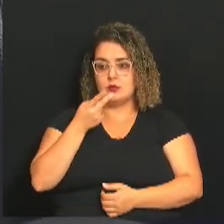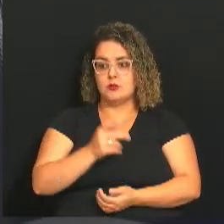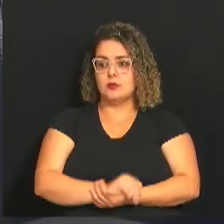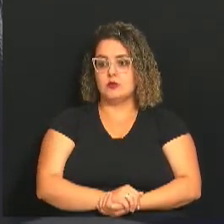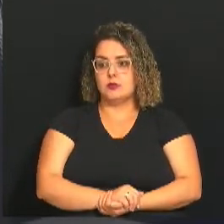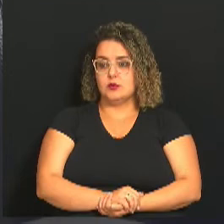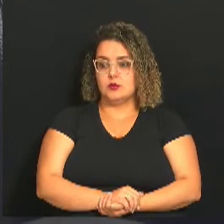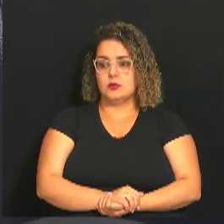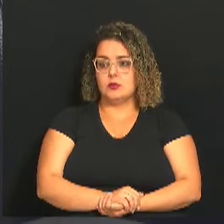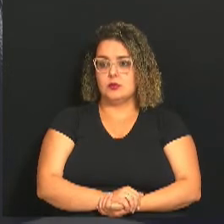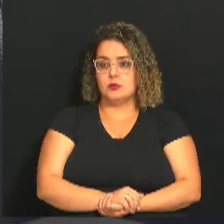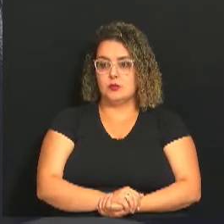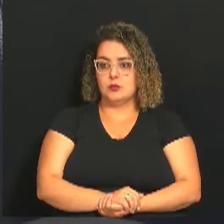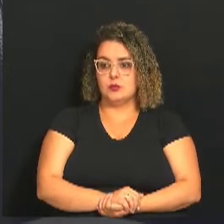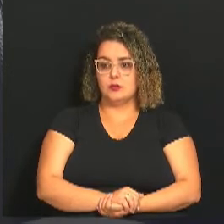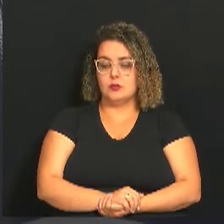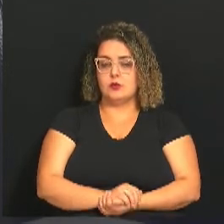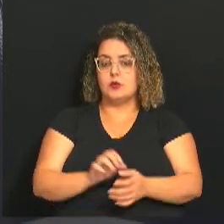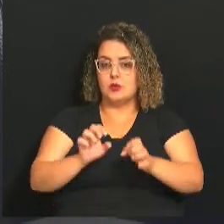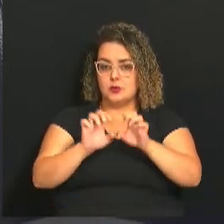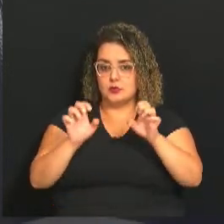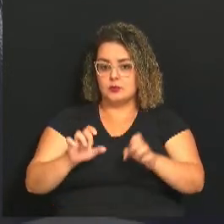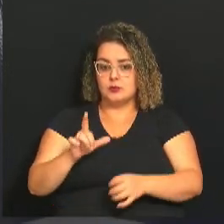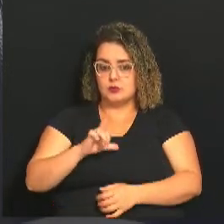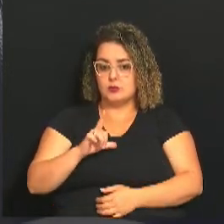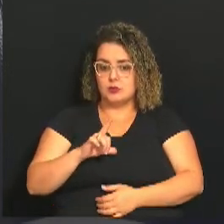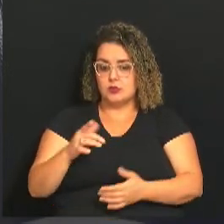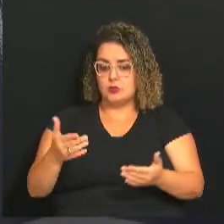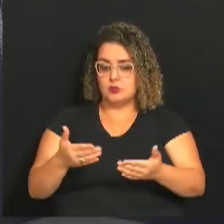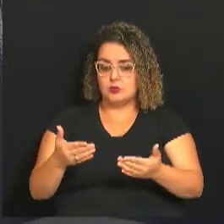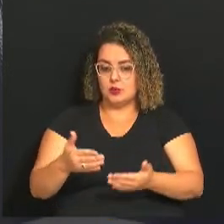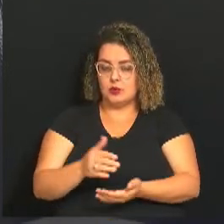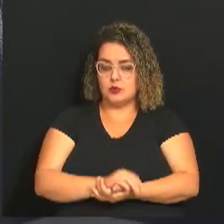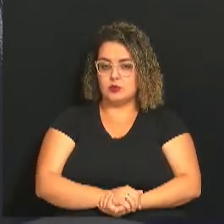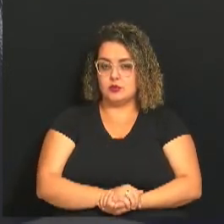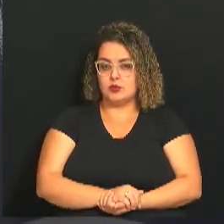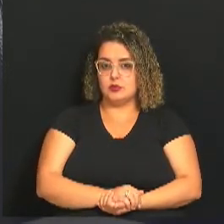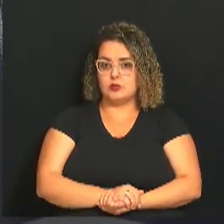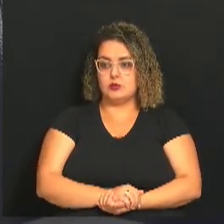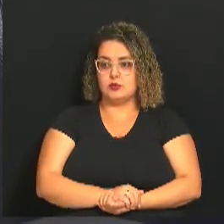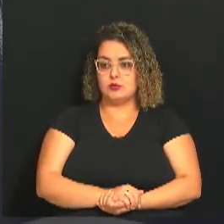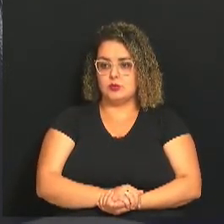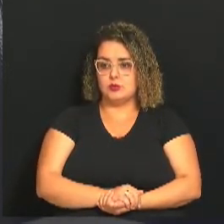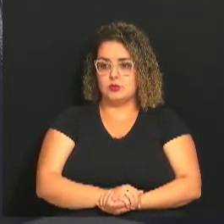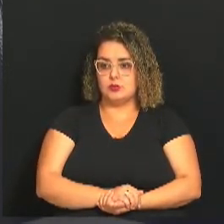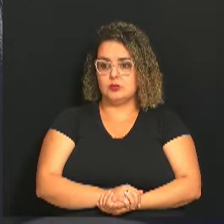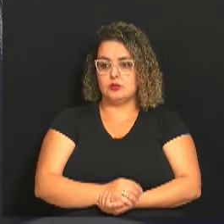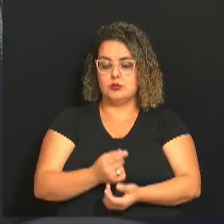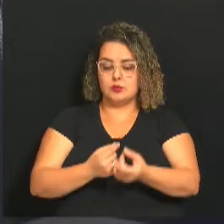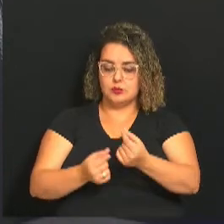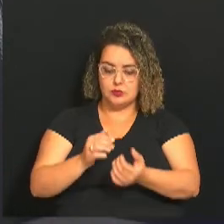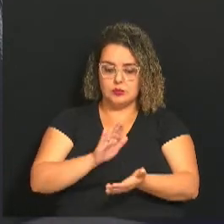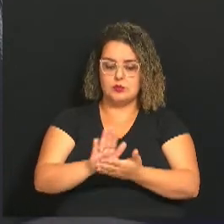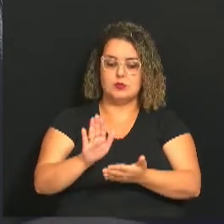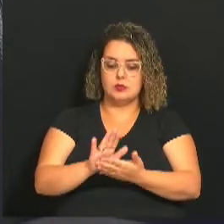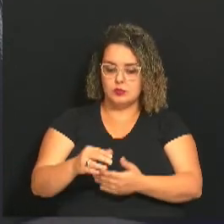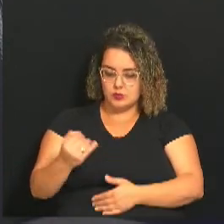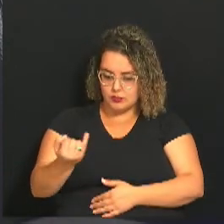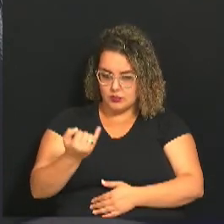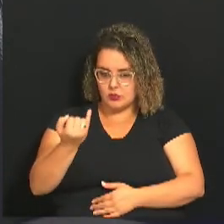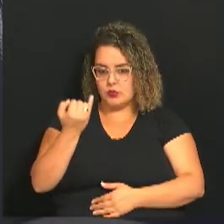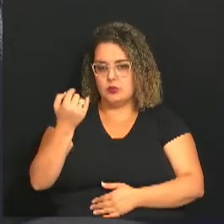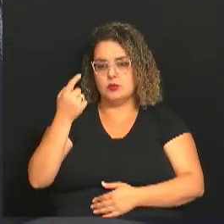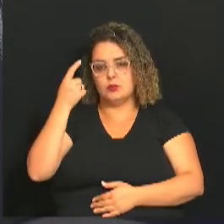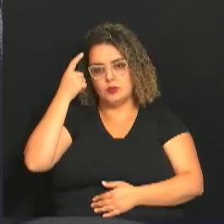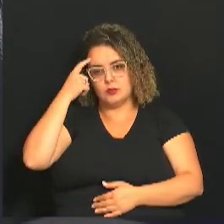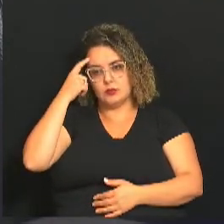sobre a estrutura que nós temos hoje, sem contar esse investimento importante que está se pensando